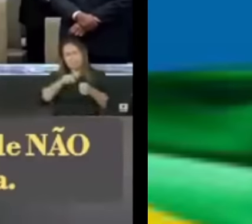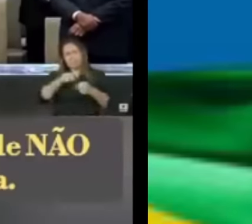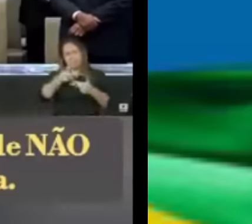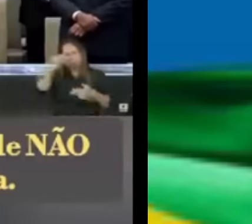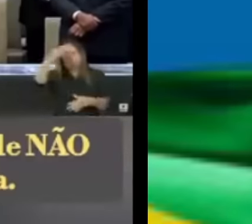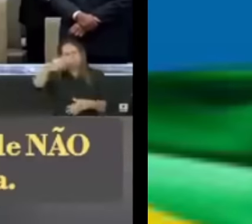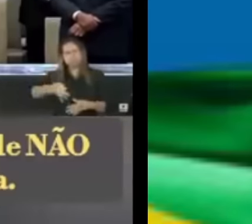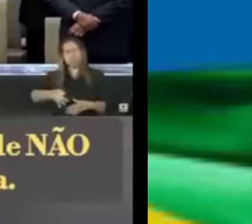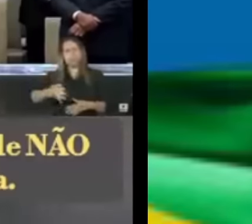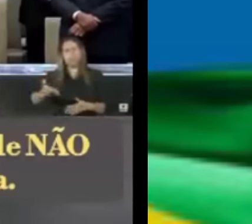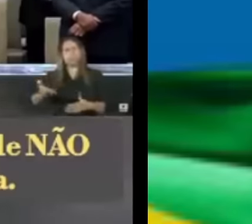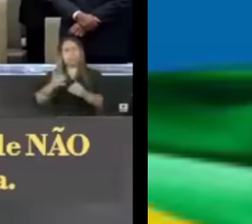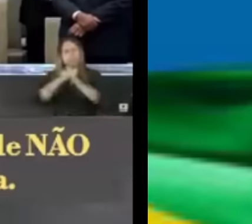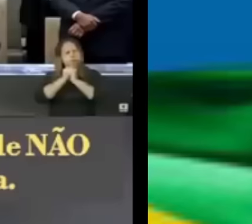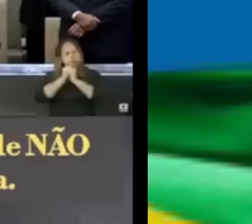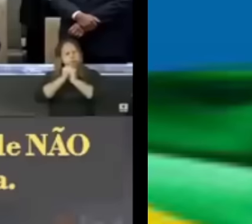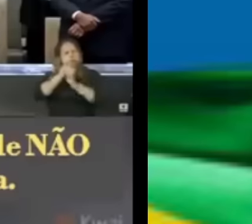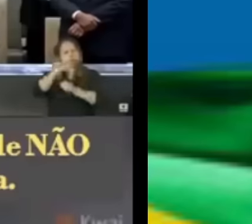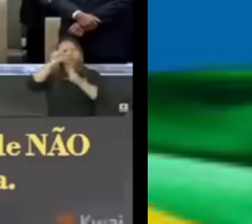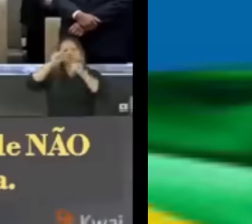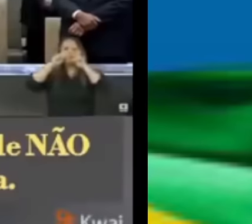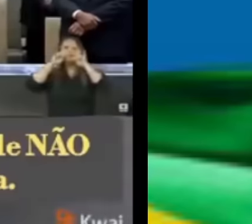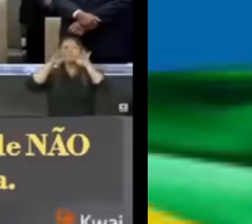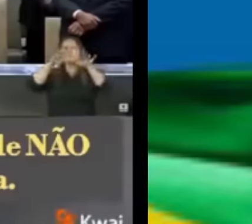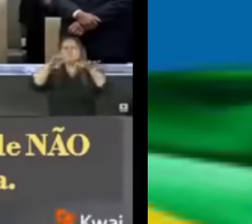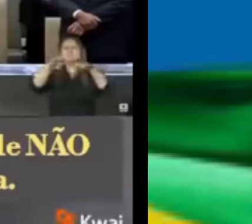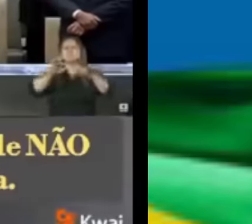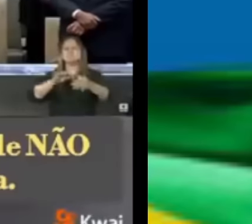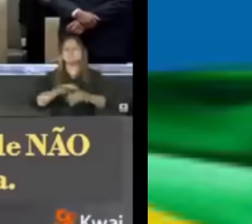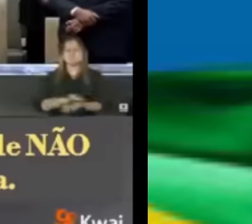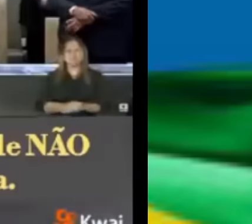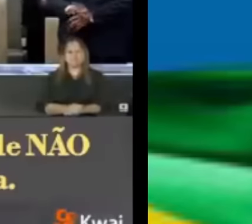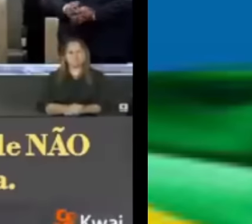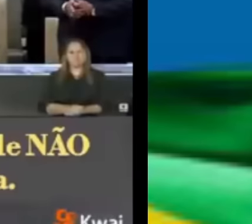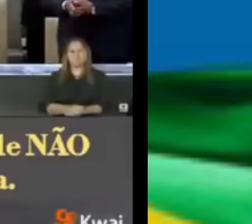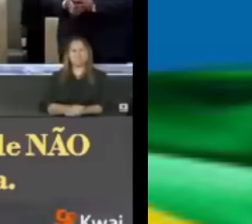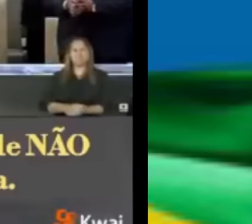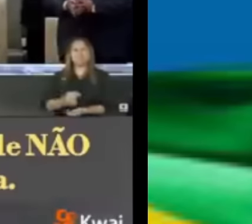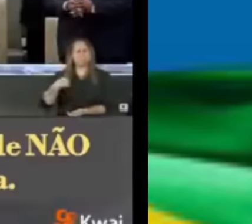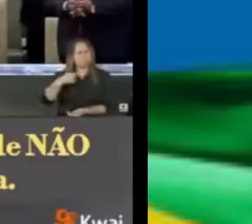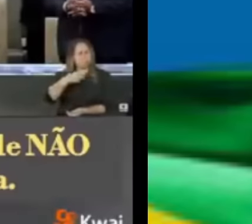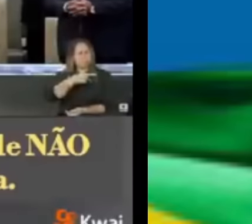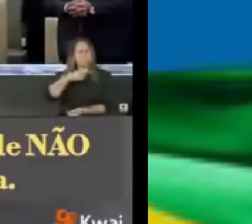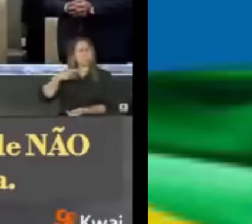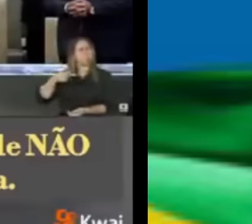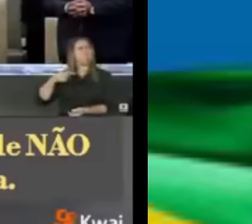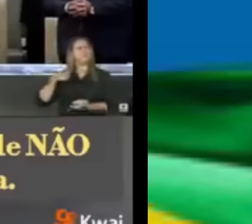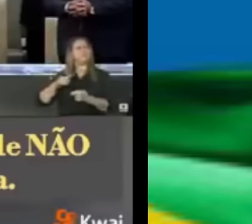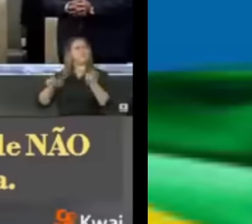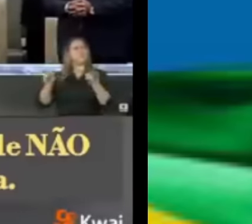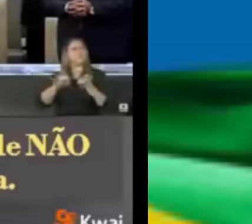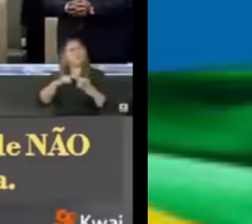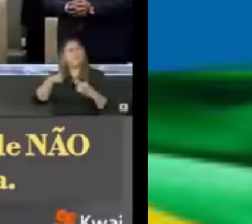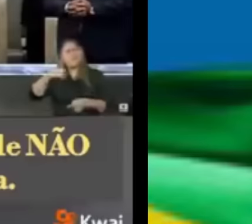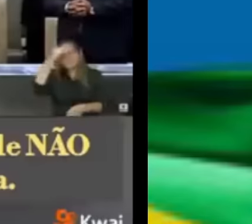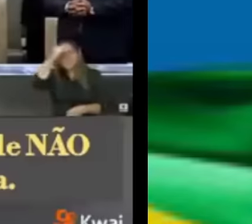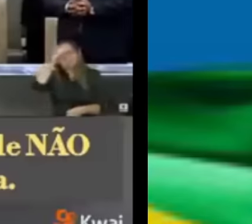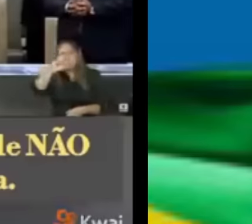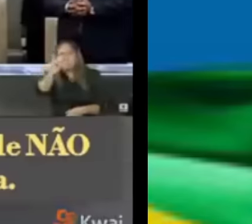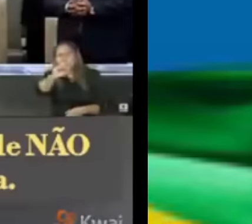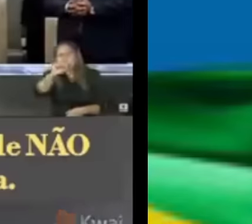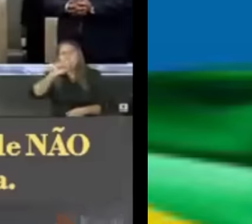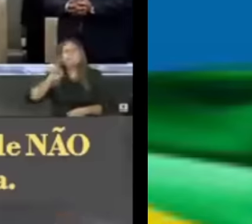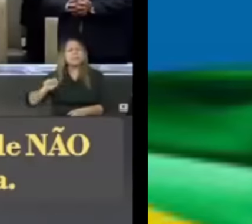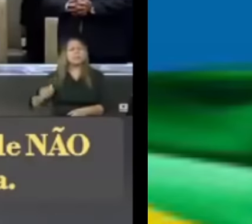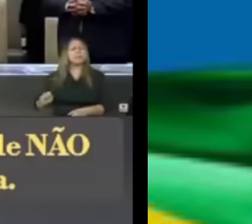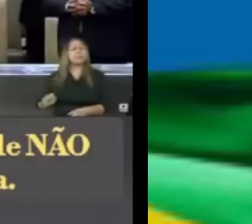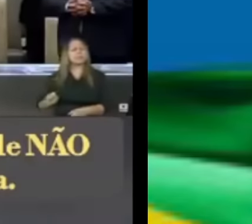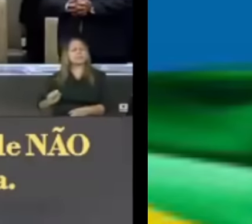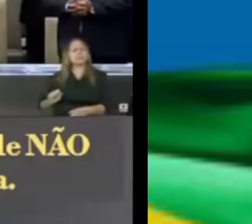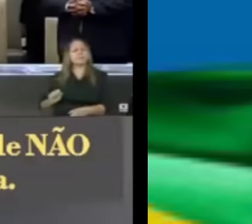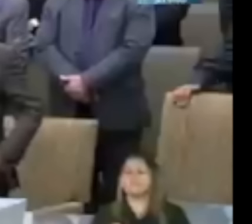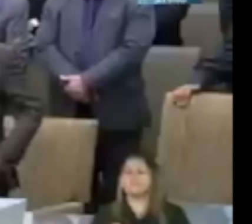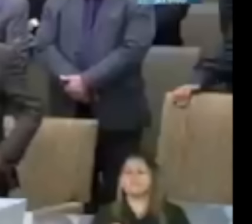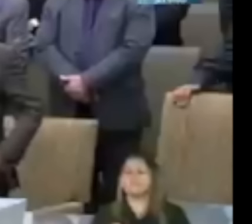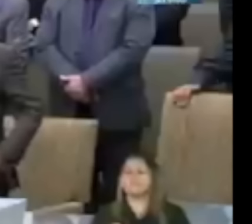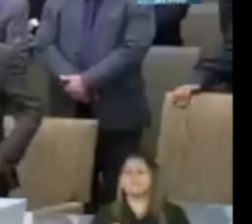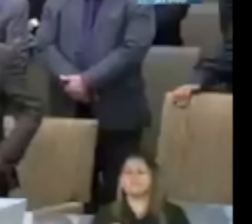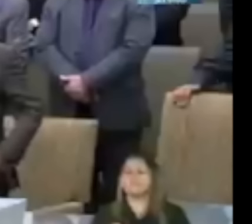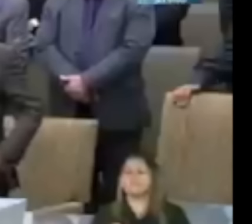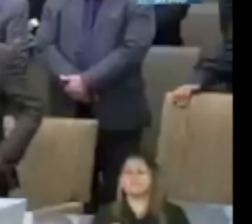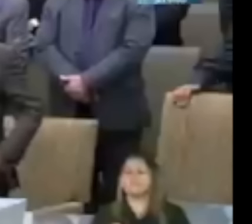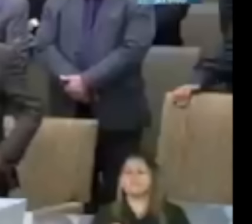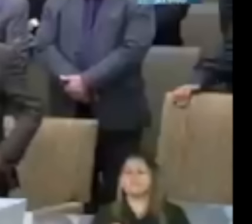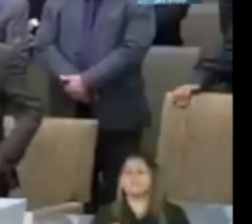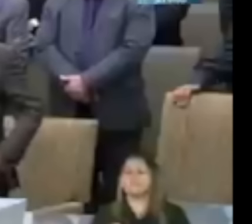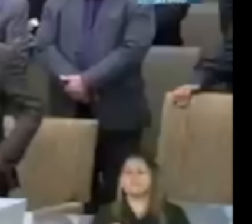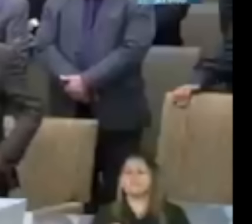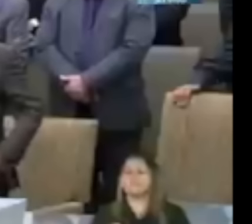Amém? Deus abençoe. É, eu sou pastor, mas também não sou bobo não, irmão. É.